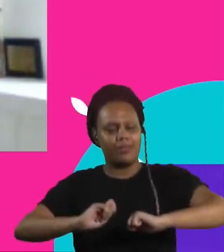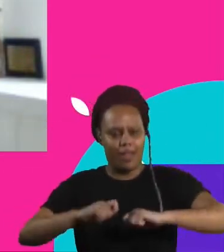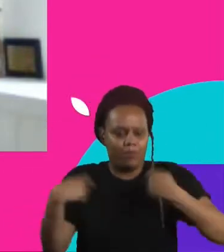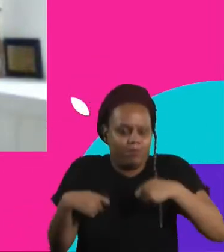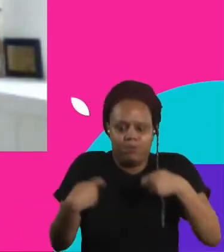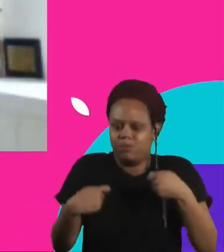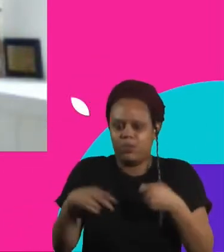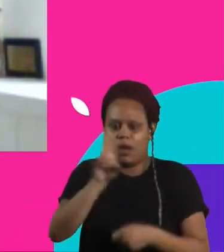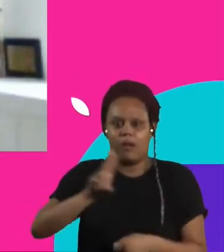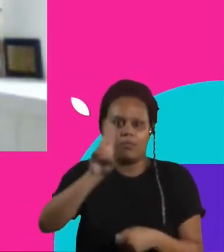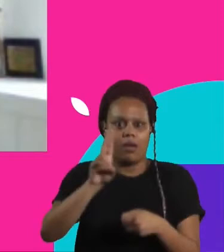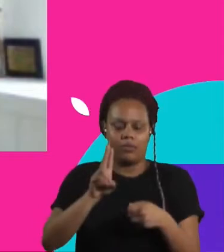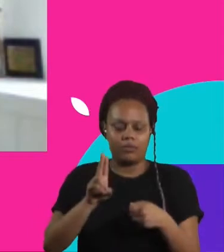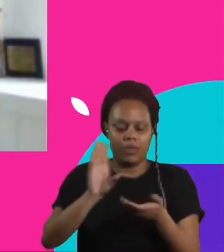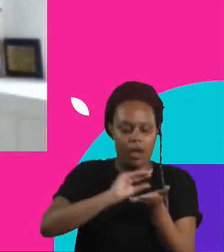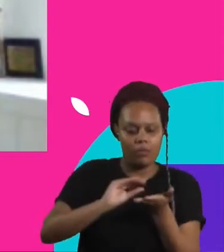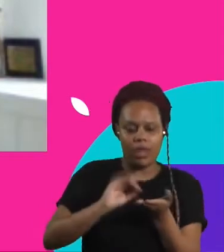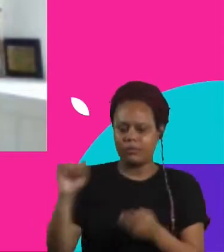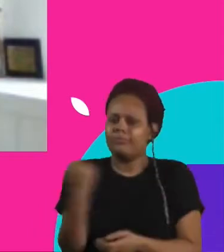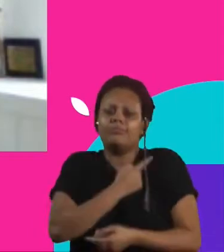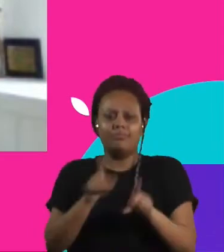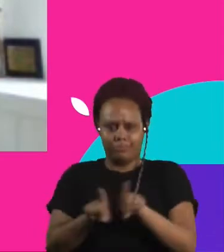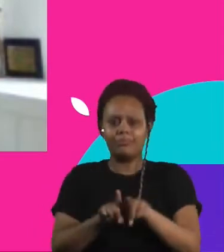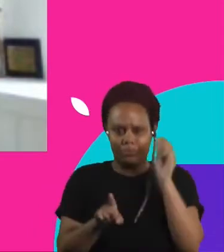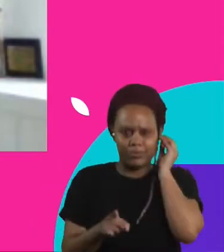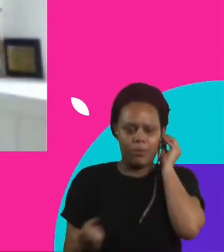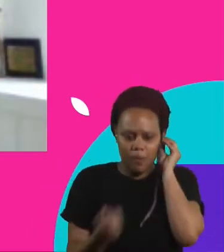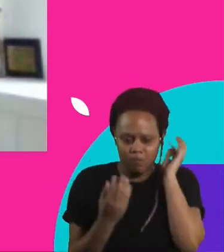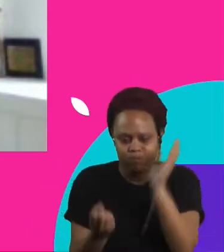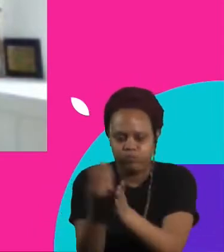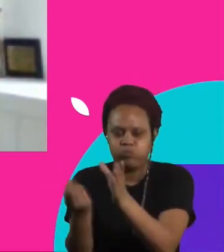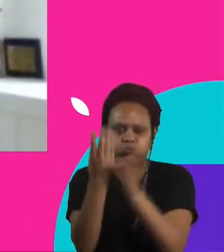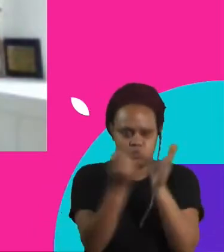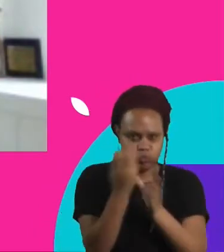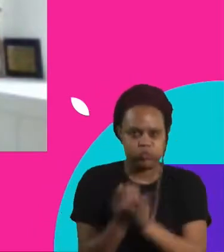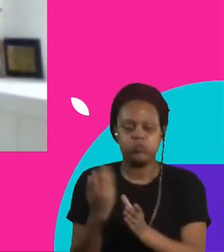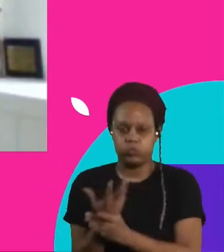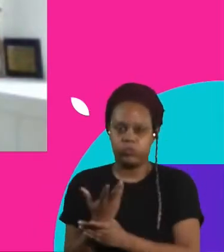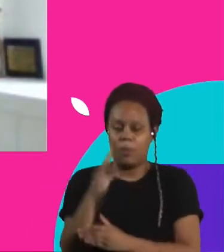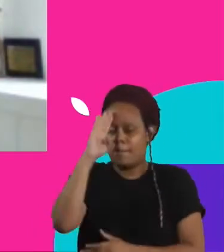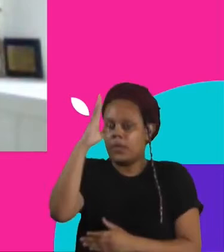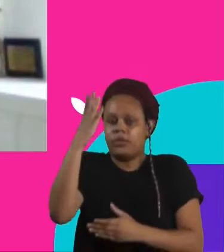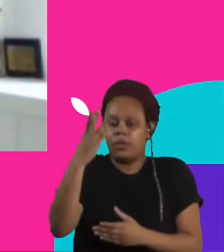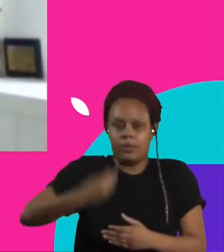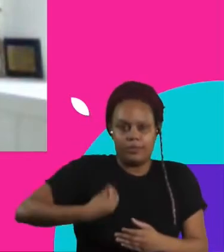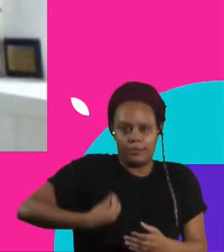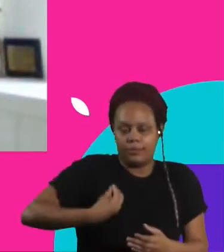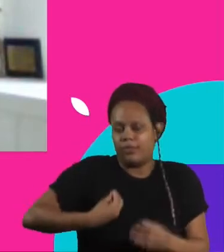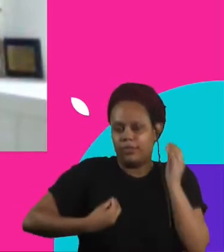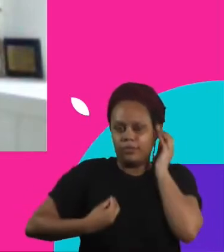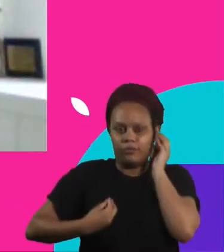geram, né? Que todos nós geramos o tempo todo, hoje em dia, sobre as nossas vidas, para